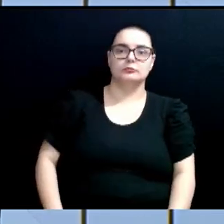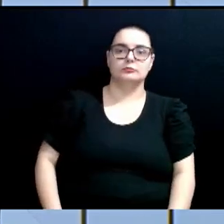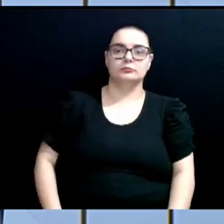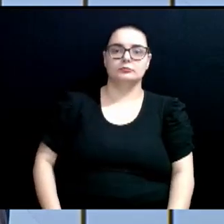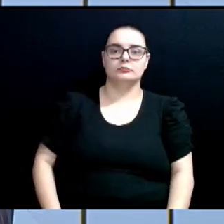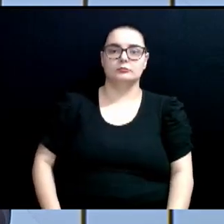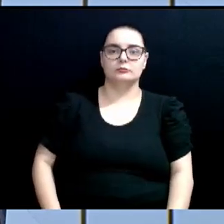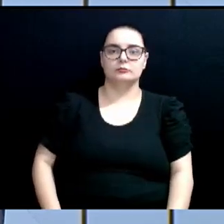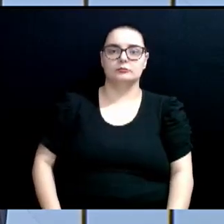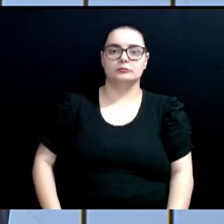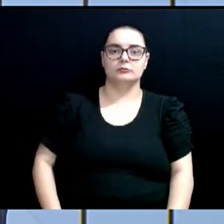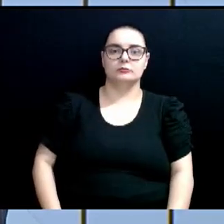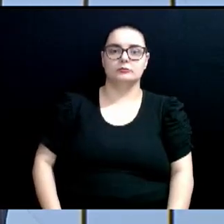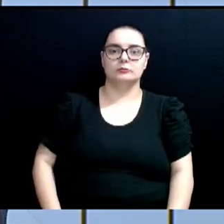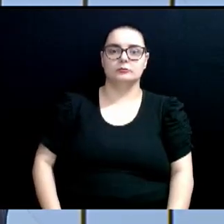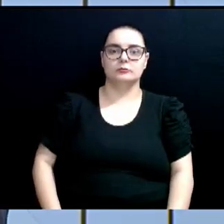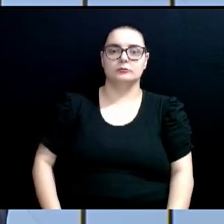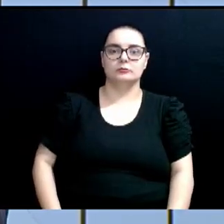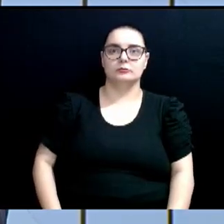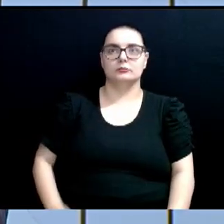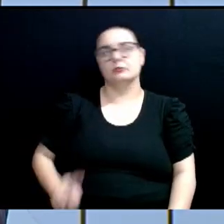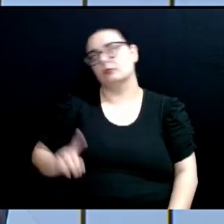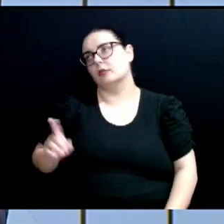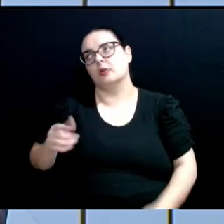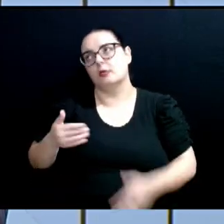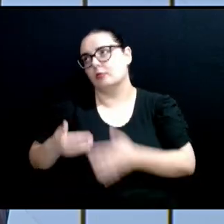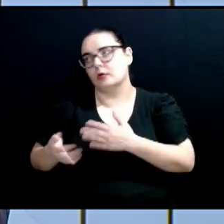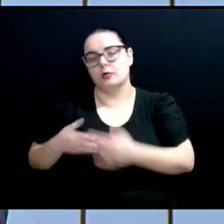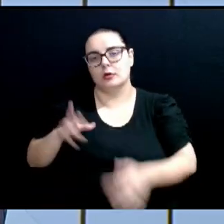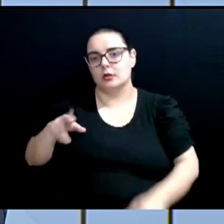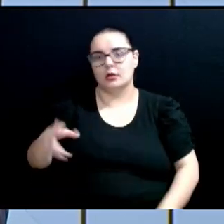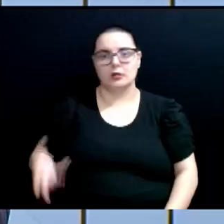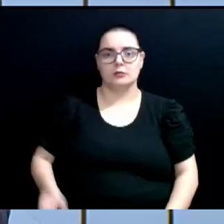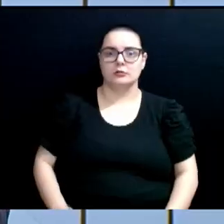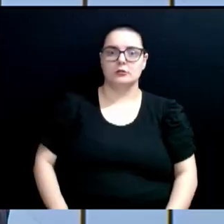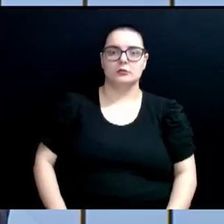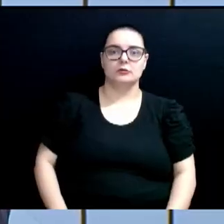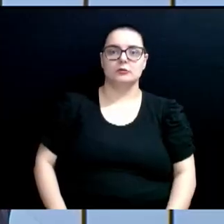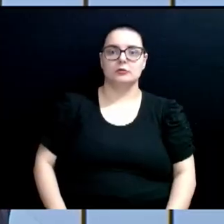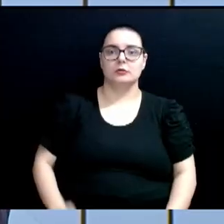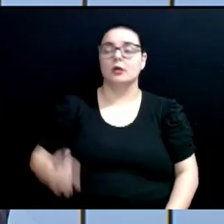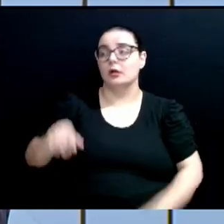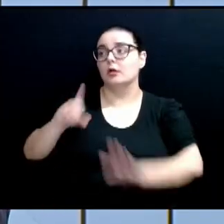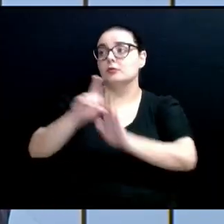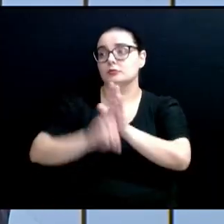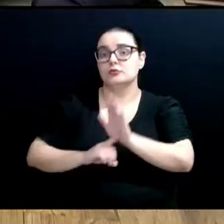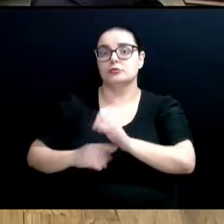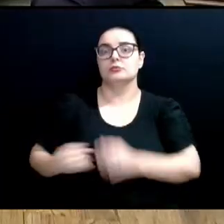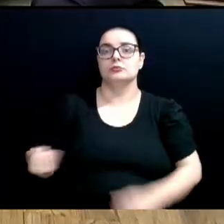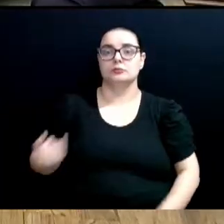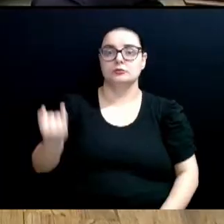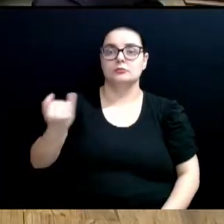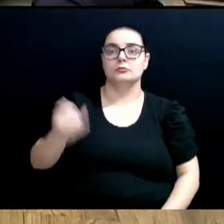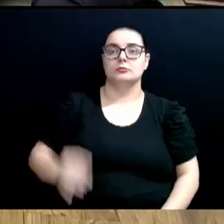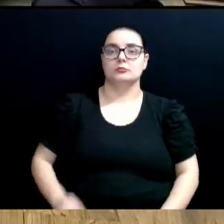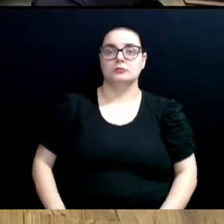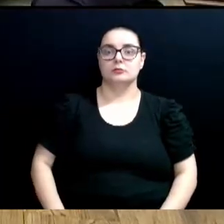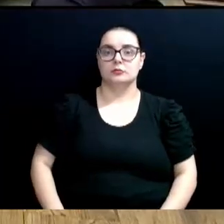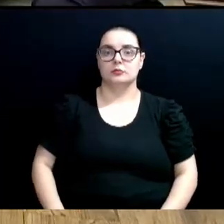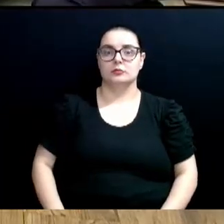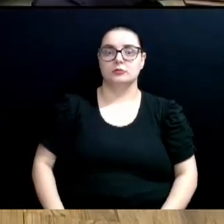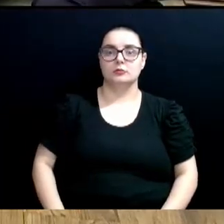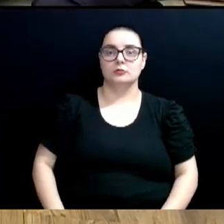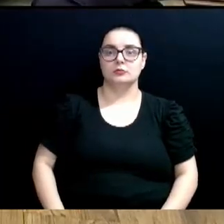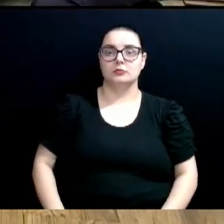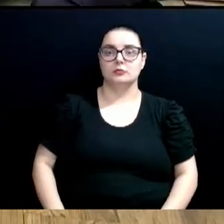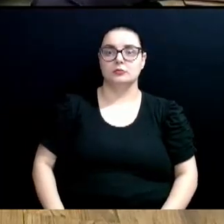assim, não por acaso, né? Não por acaso, é um direito fundamental que não é